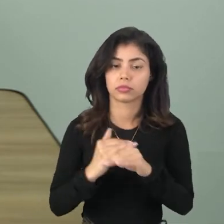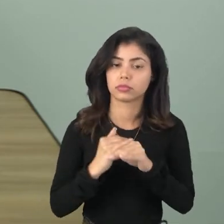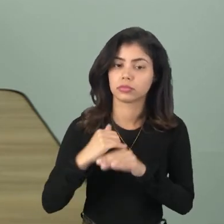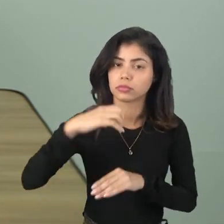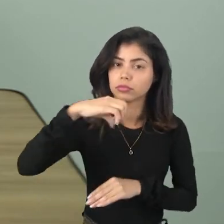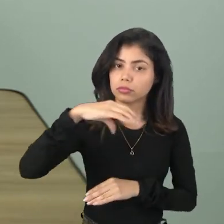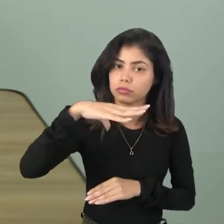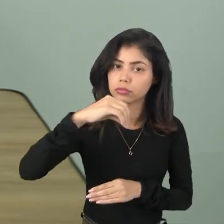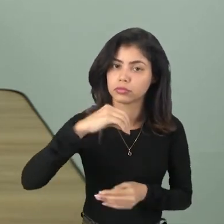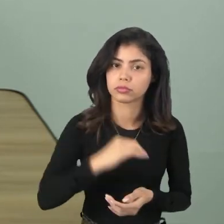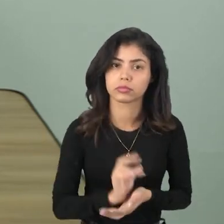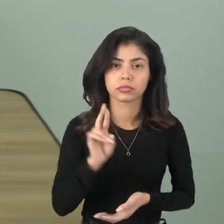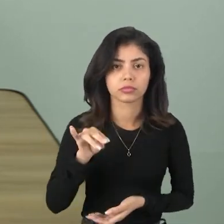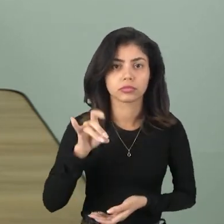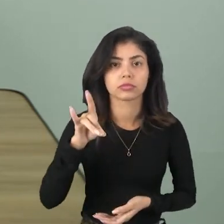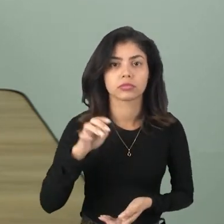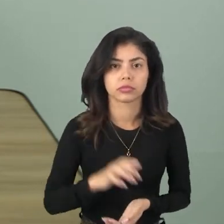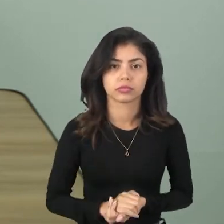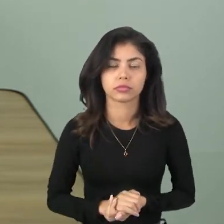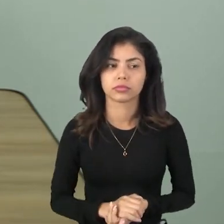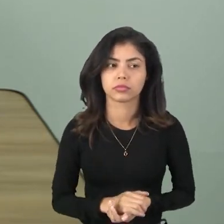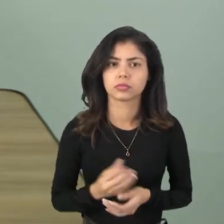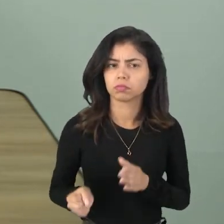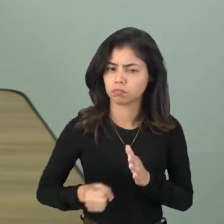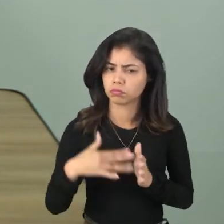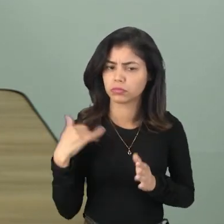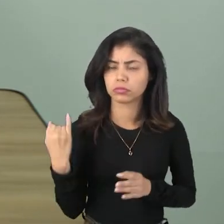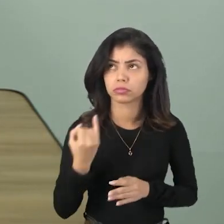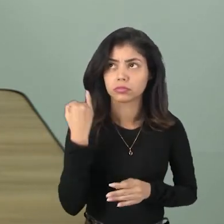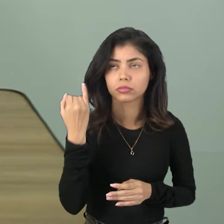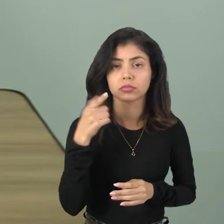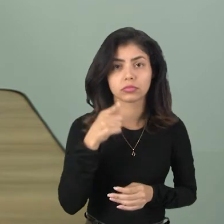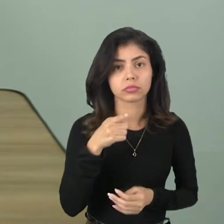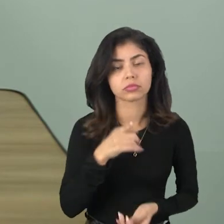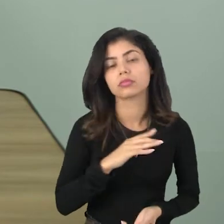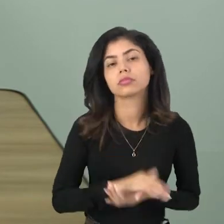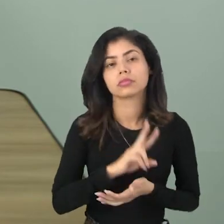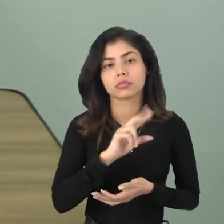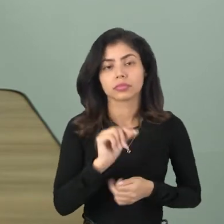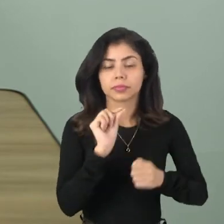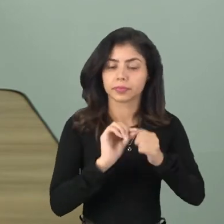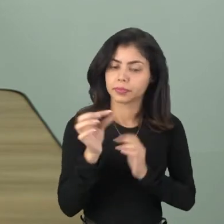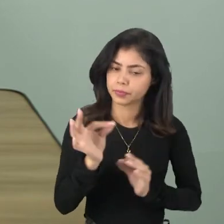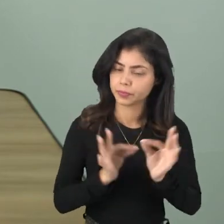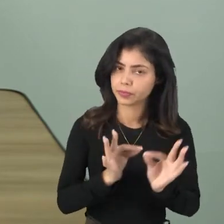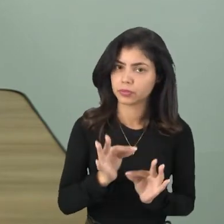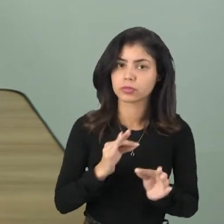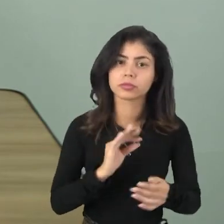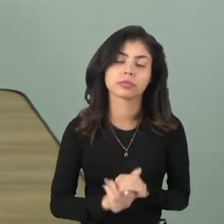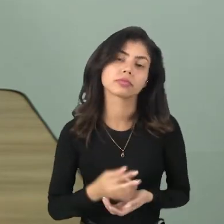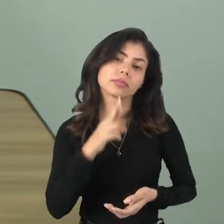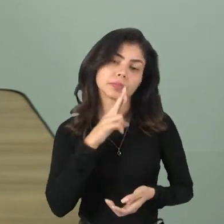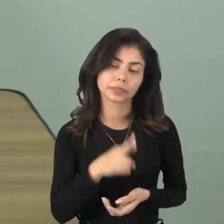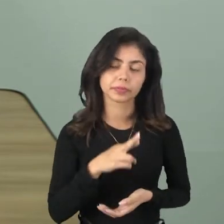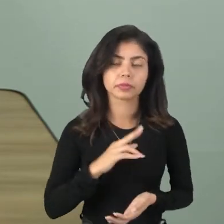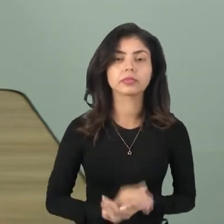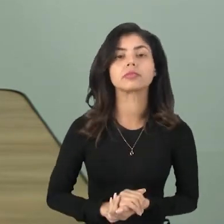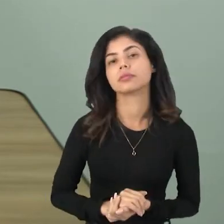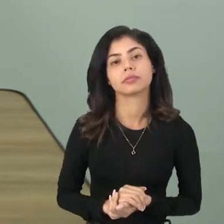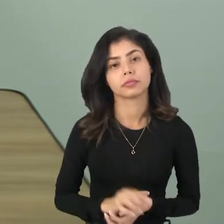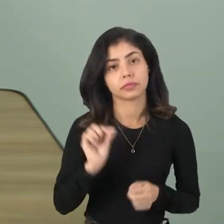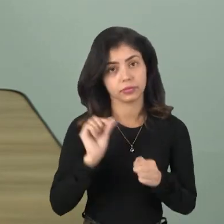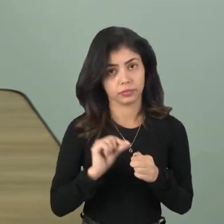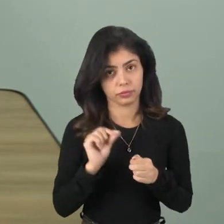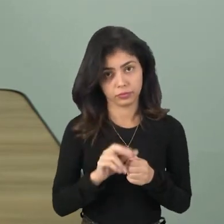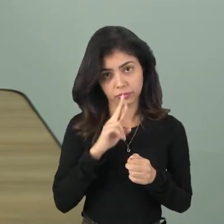a 90 unidades Então isso é muito importante Quando você vai armar sua continha saber